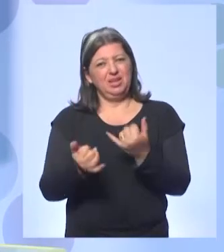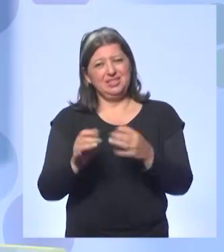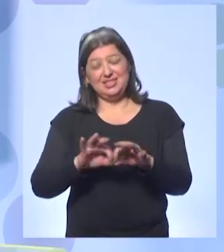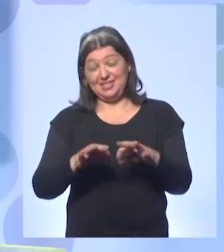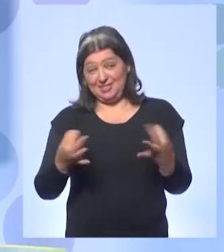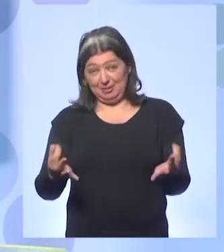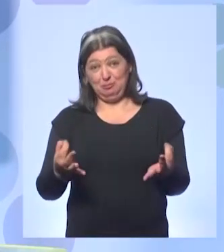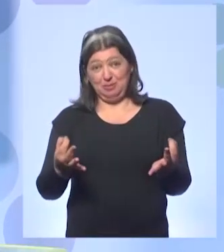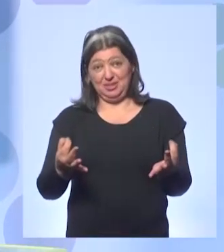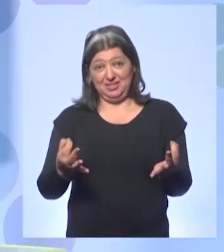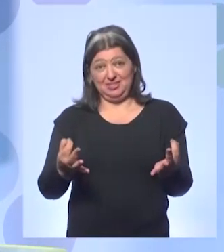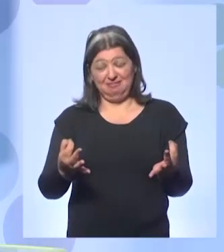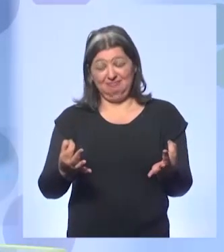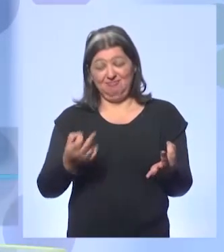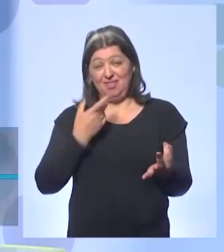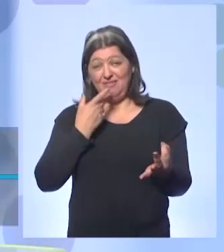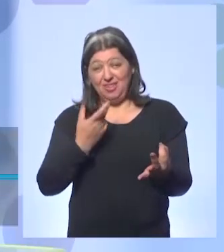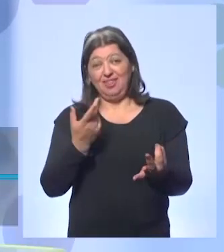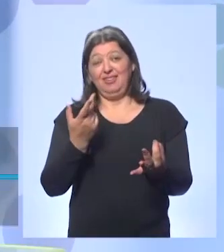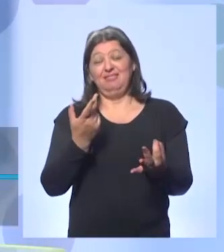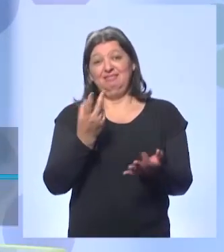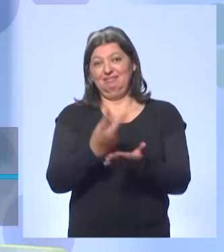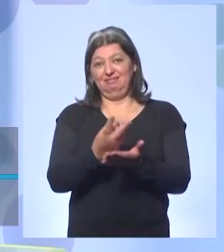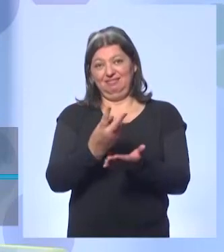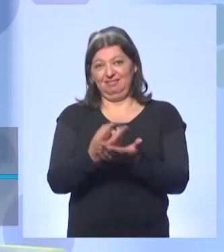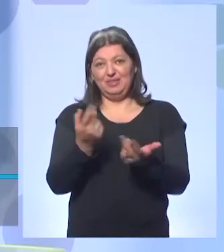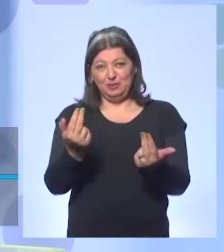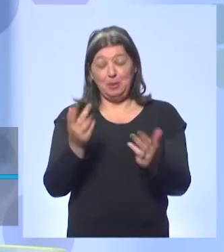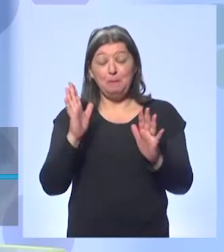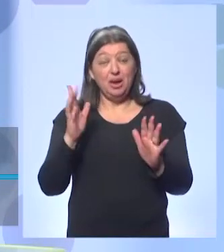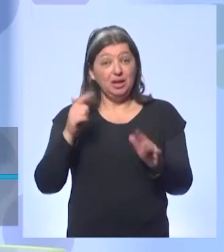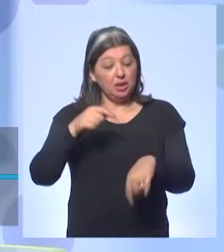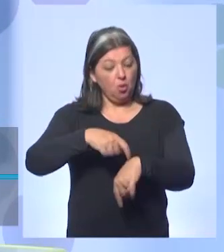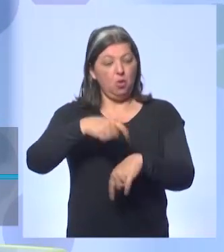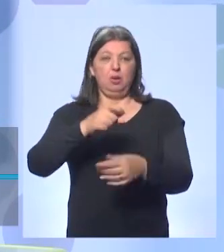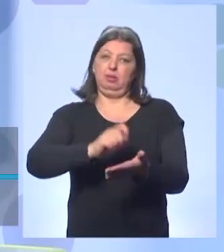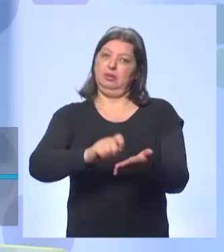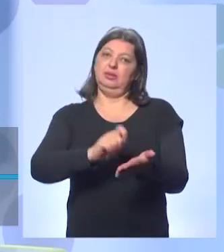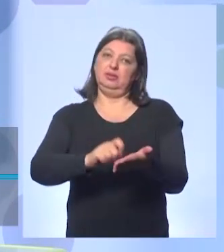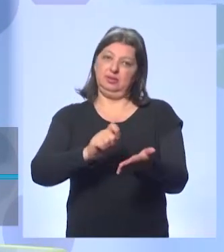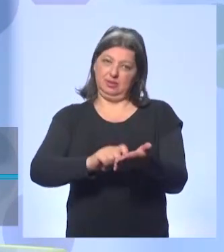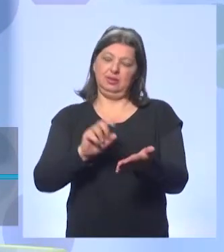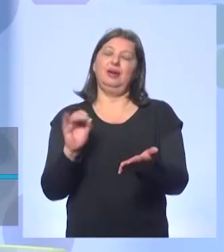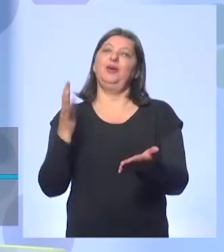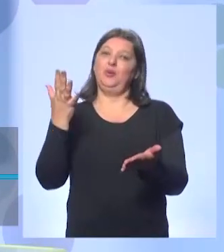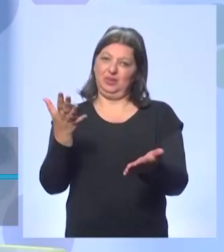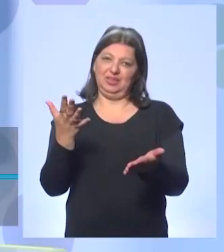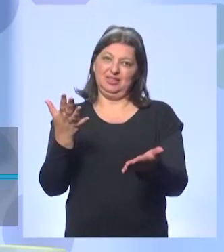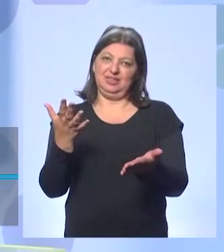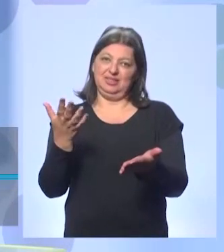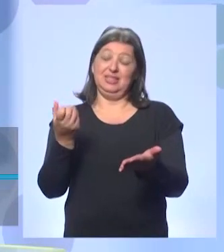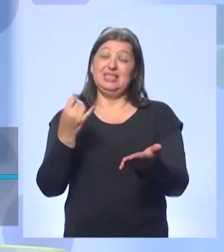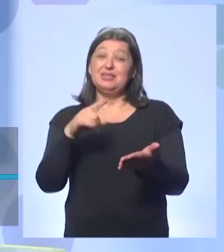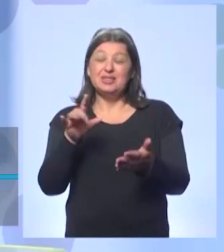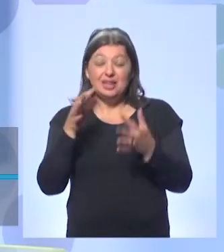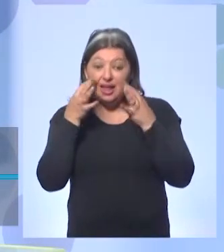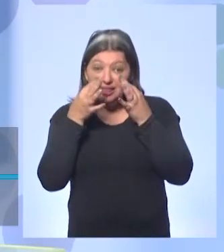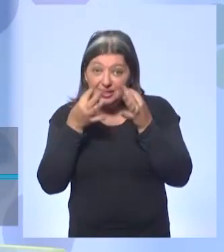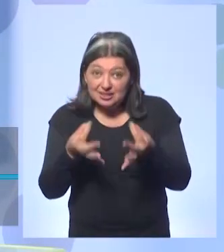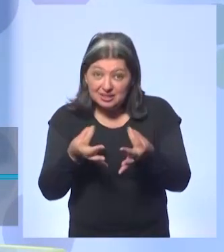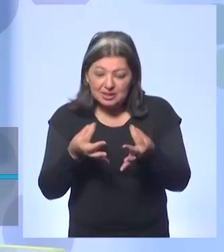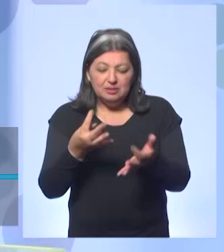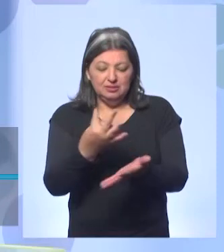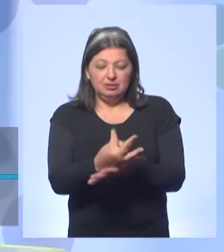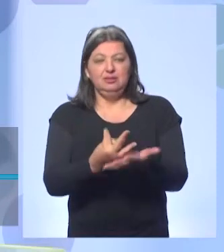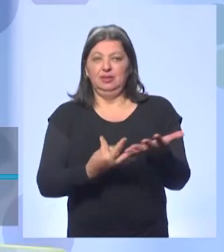eu estou batendo na mesma tecla, mas na hora da escrita, isso acontece se você não prestar atenção no seu texto.